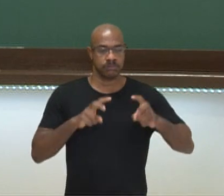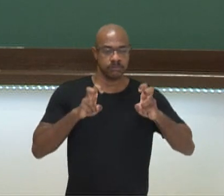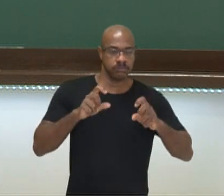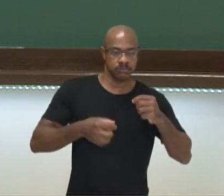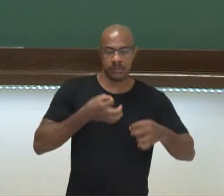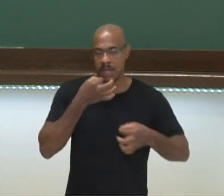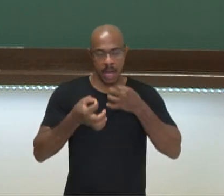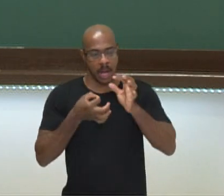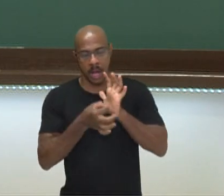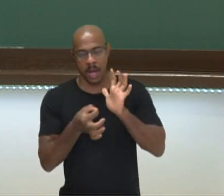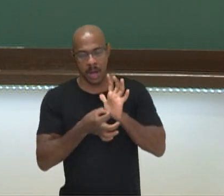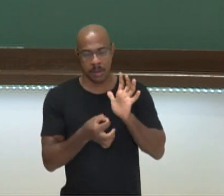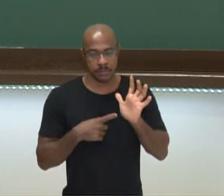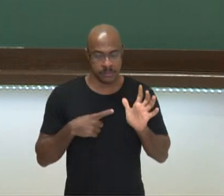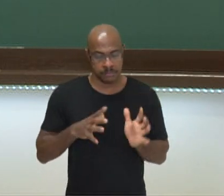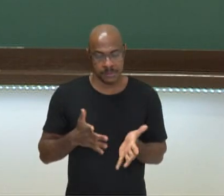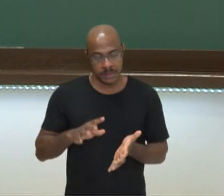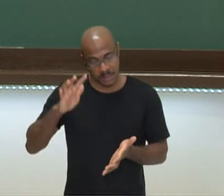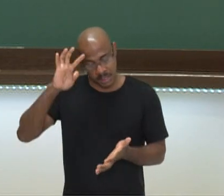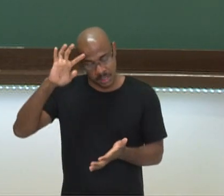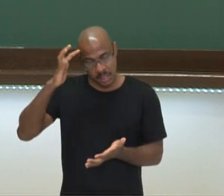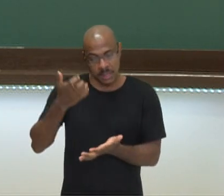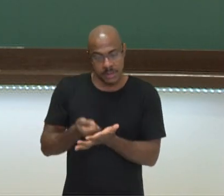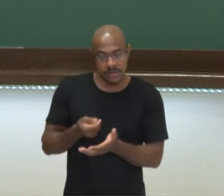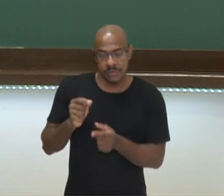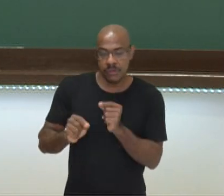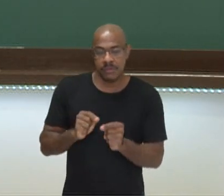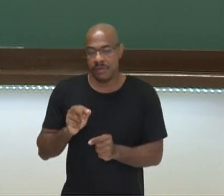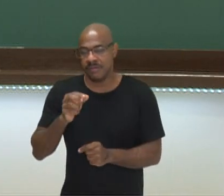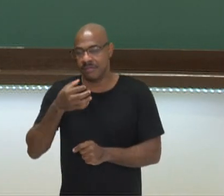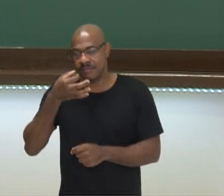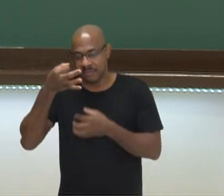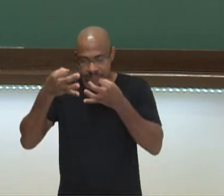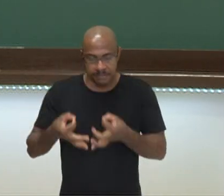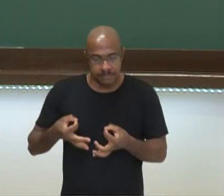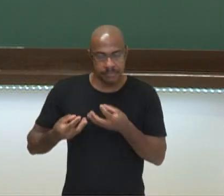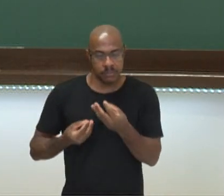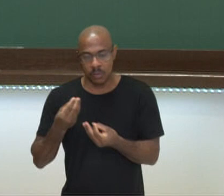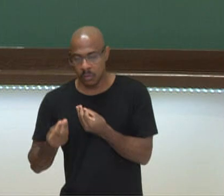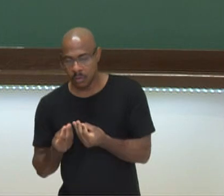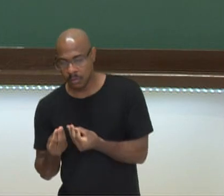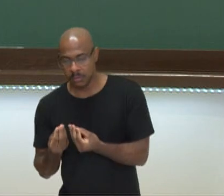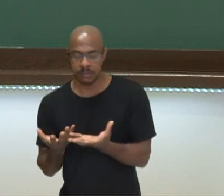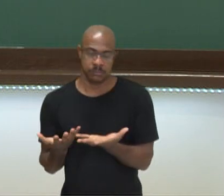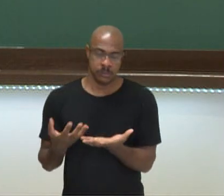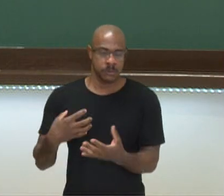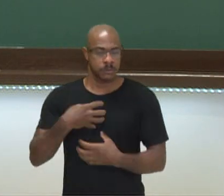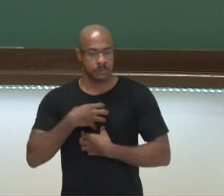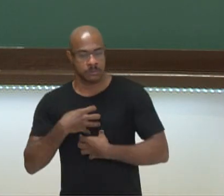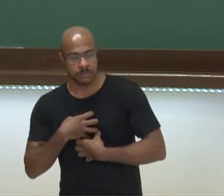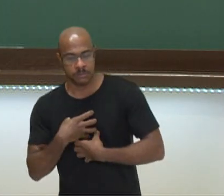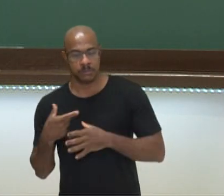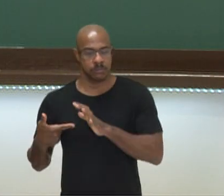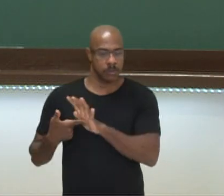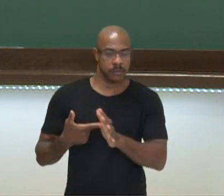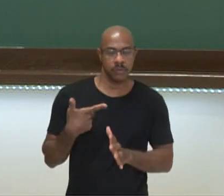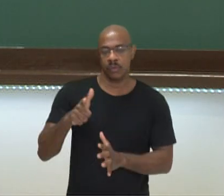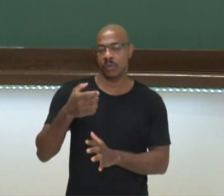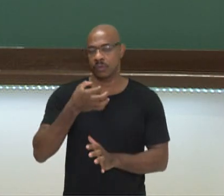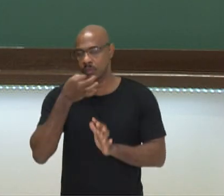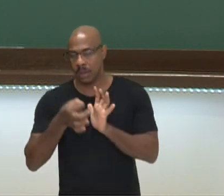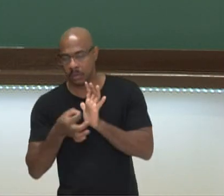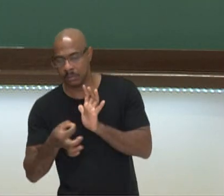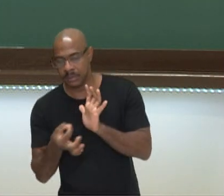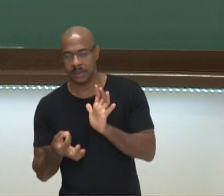tenta convencer que aquilo que foi falado não está adequado, ele pensa de outro modo e apresenta um outro argumento, outras